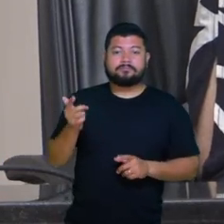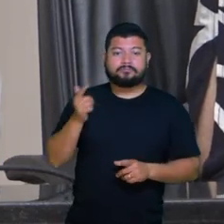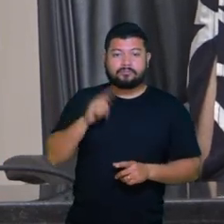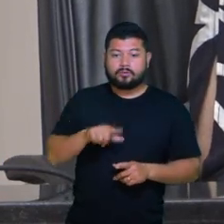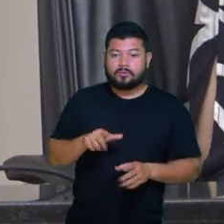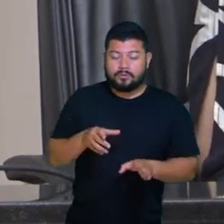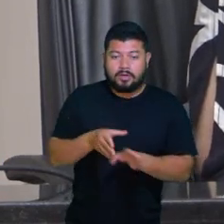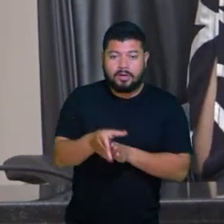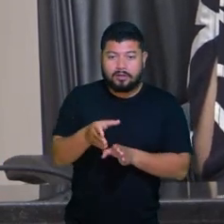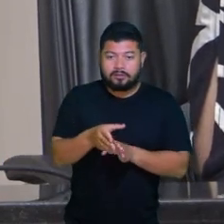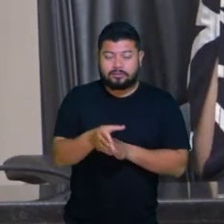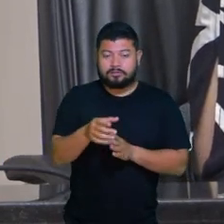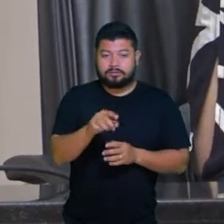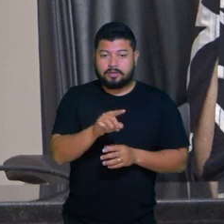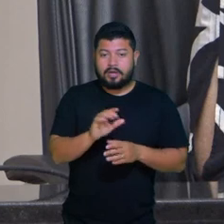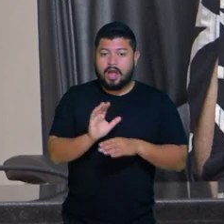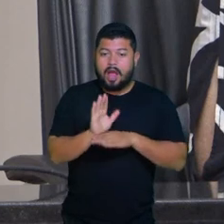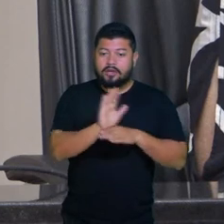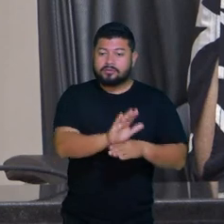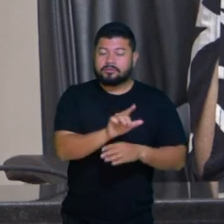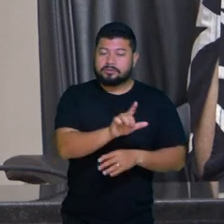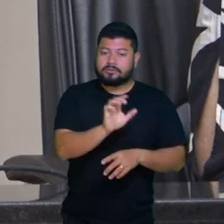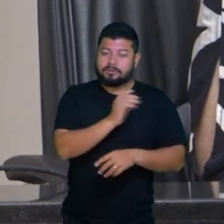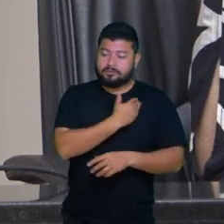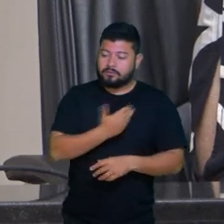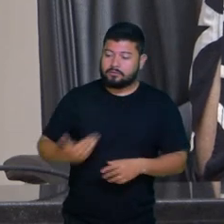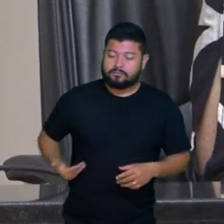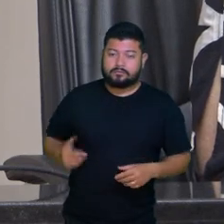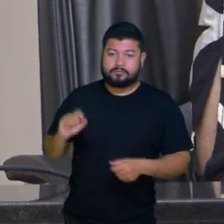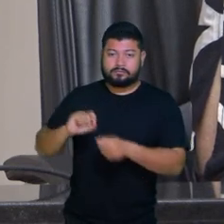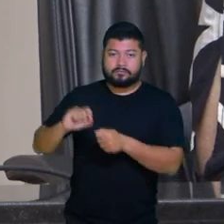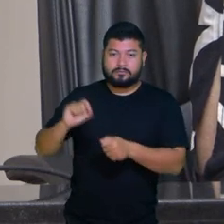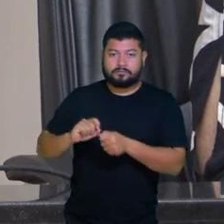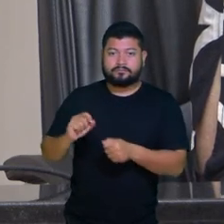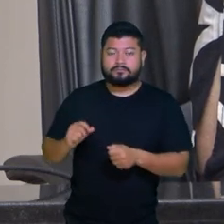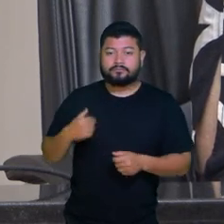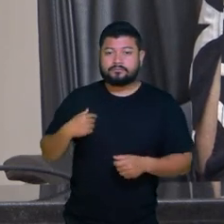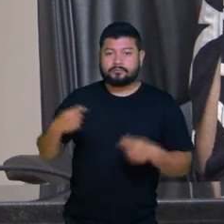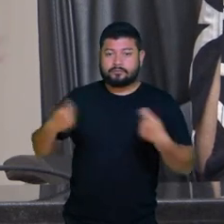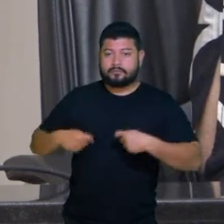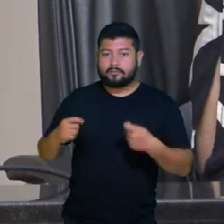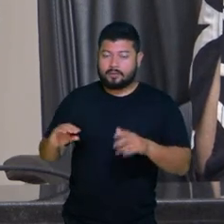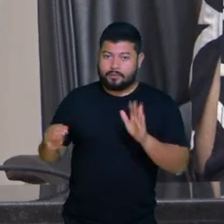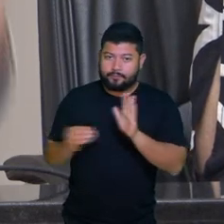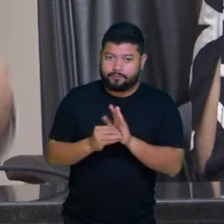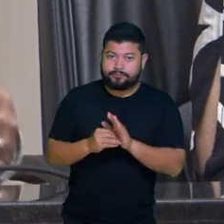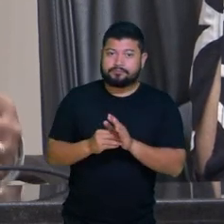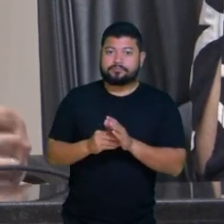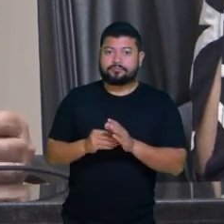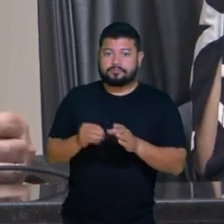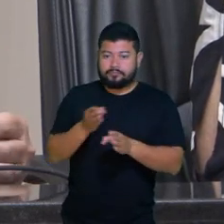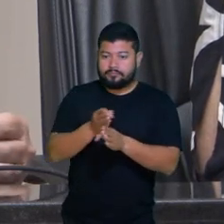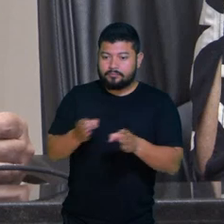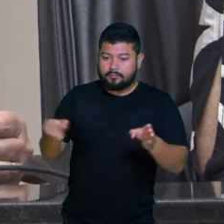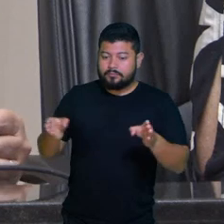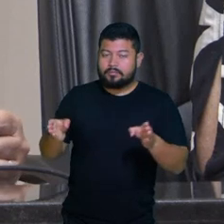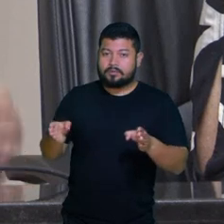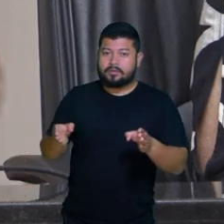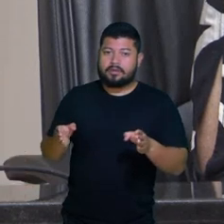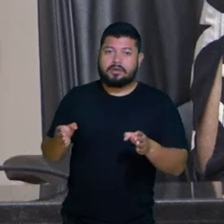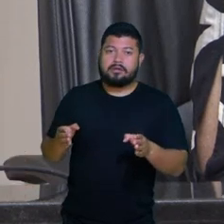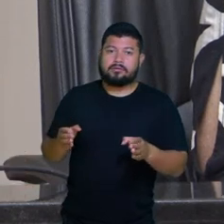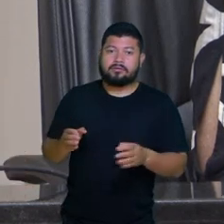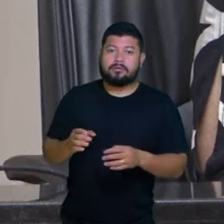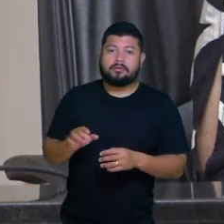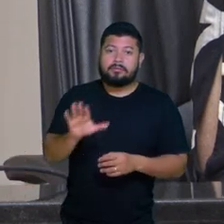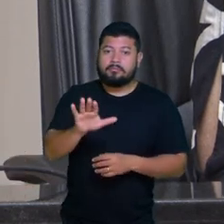Eu acho que o reconhecimento das experiências vosas ele precisa entrar no documento como um espaço de estímulo eu acho que é importante que se faça isso mas